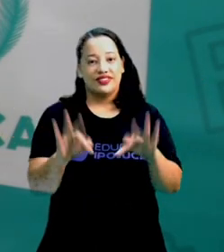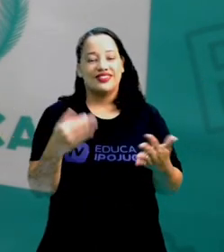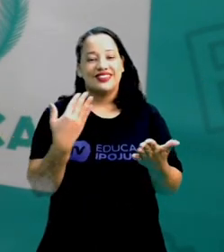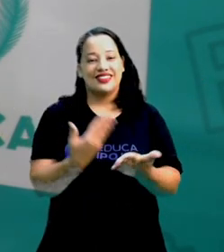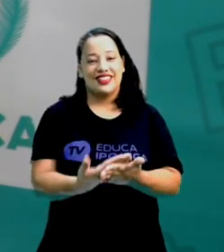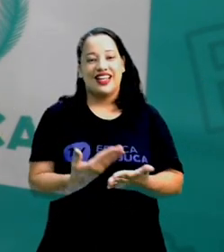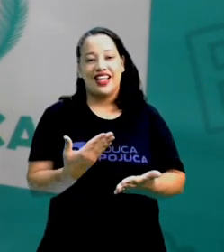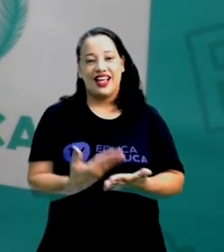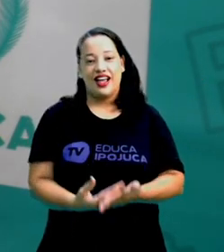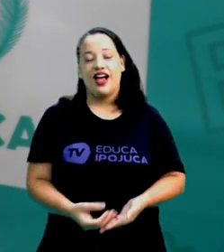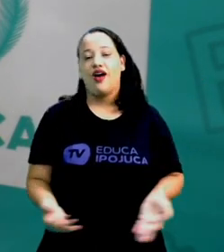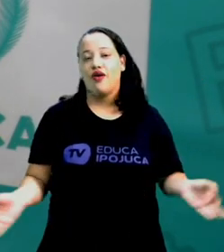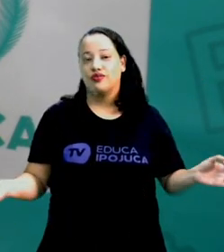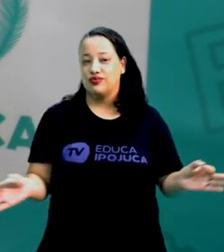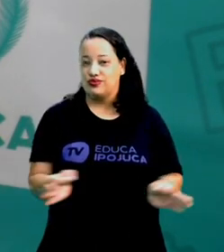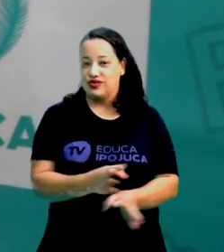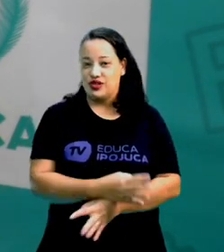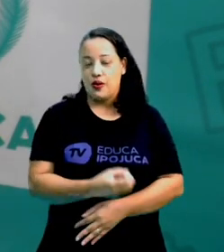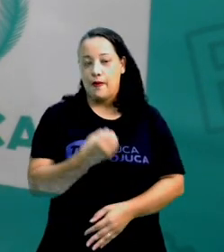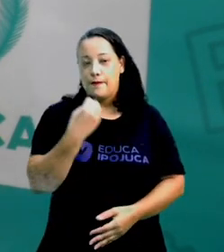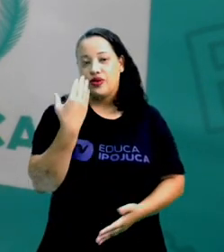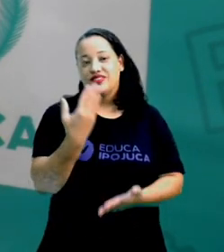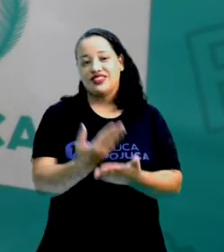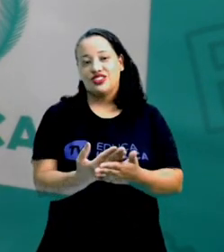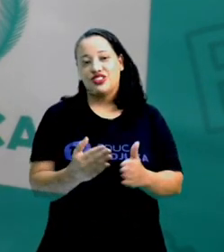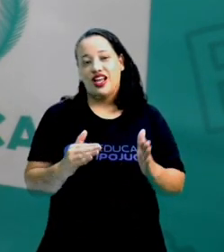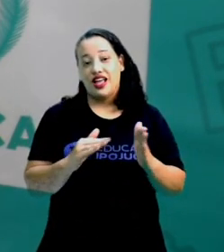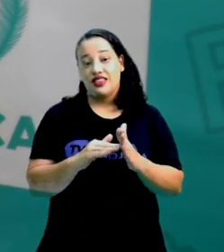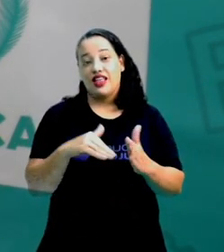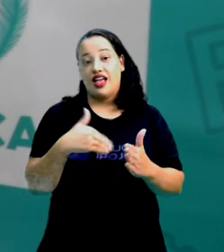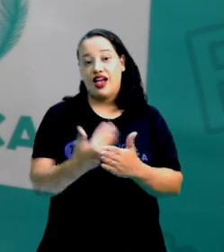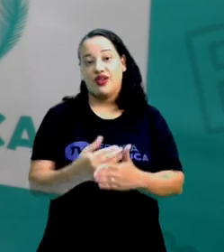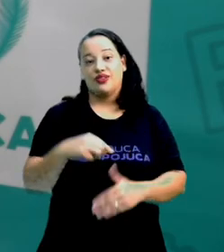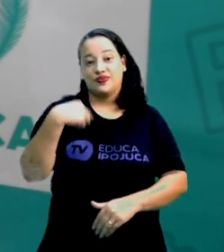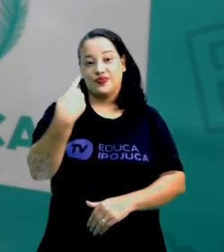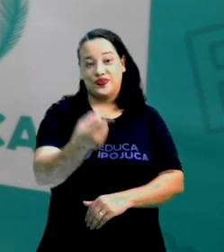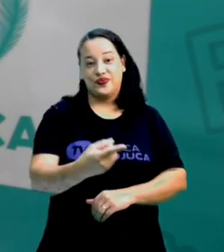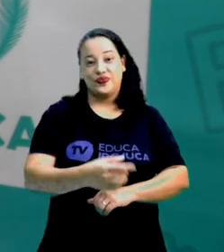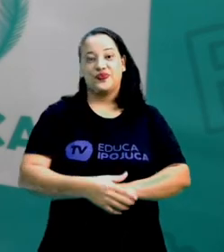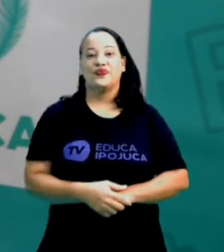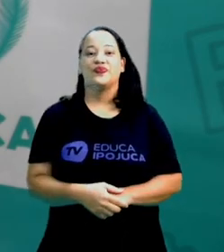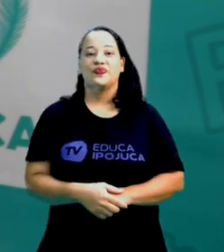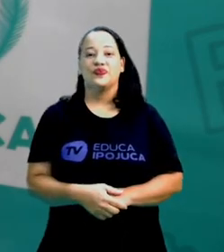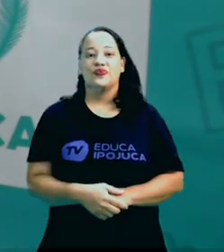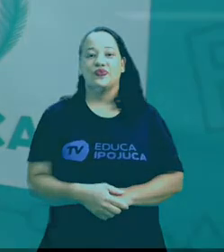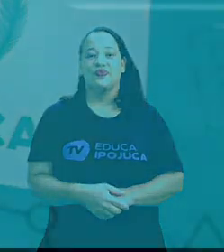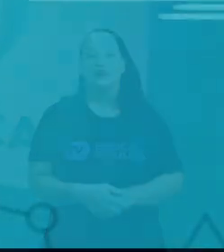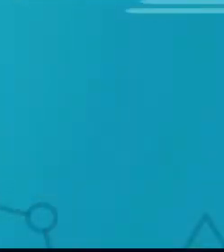mais uma aula. Por hoje é só. Bons estudos e até a próxima aula.